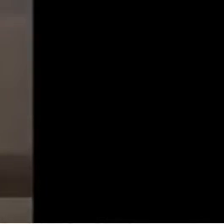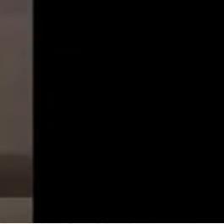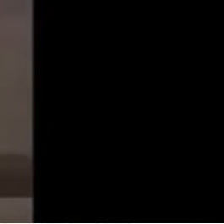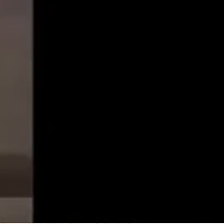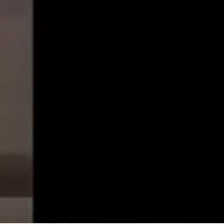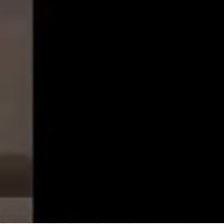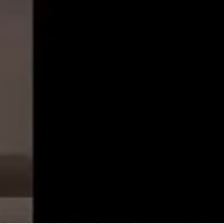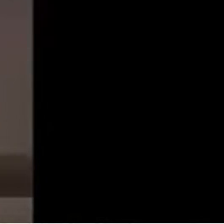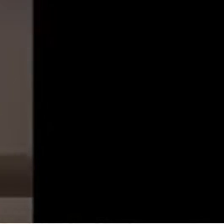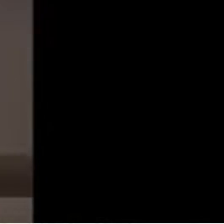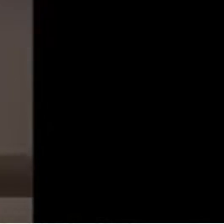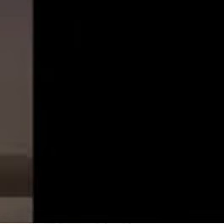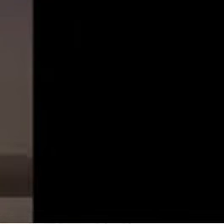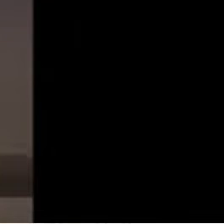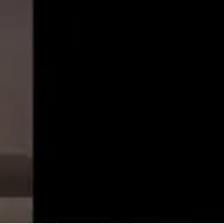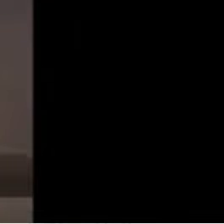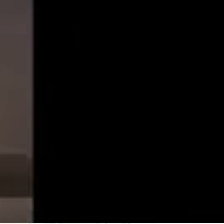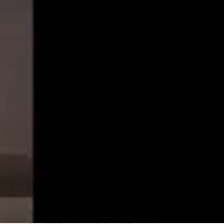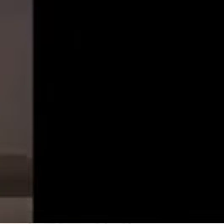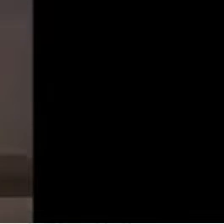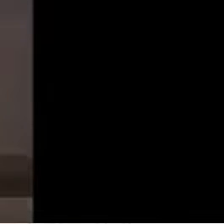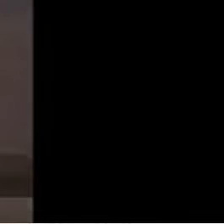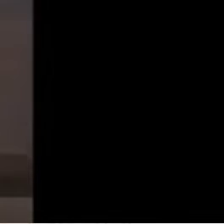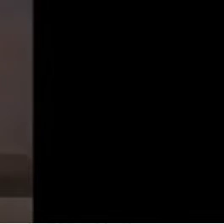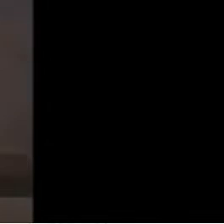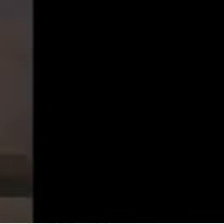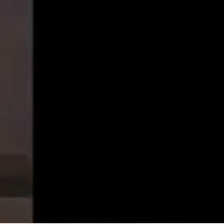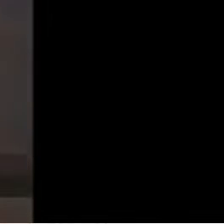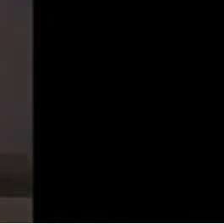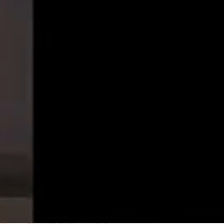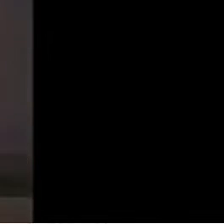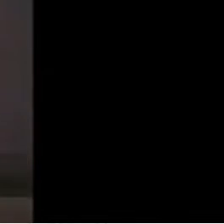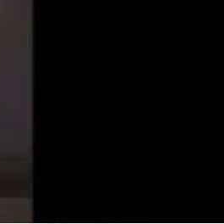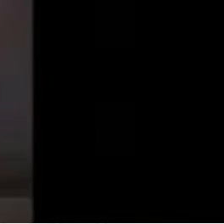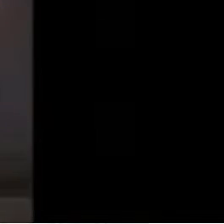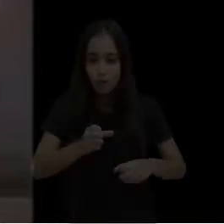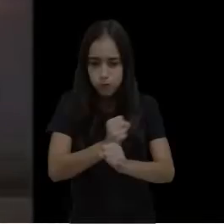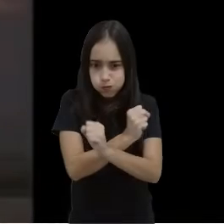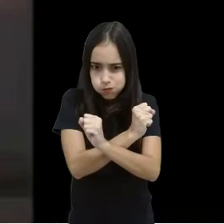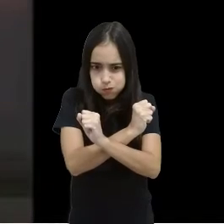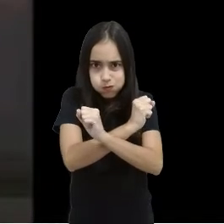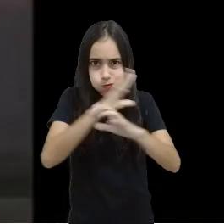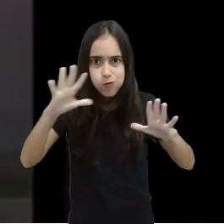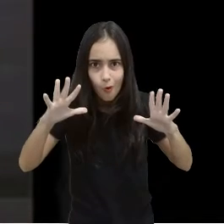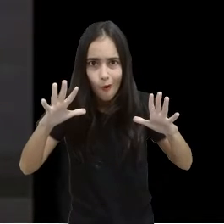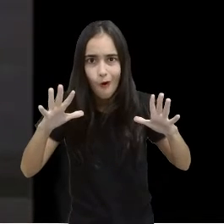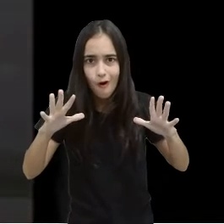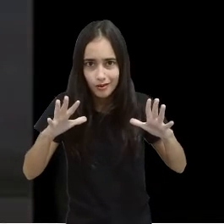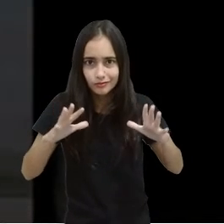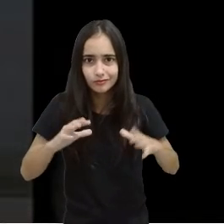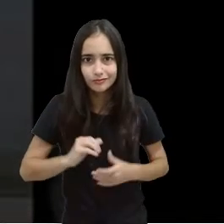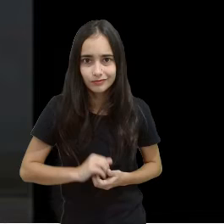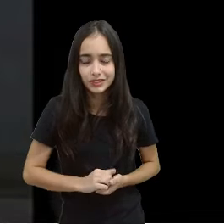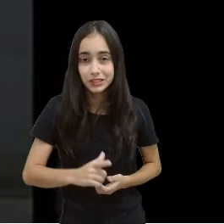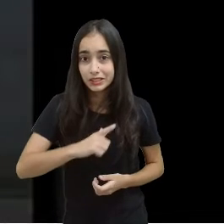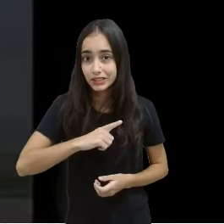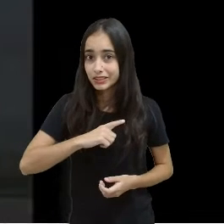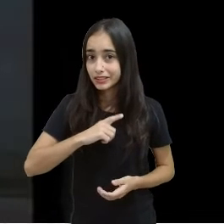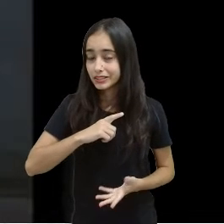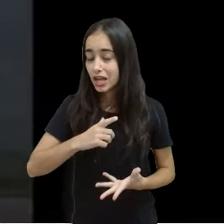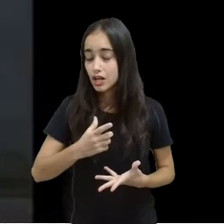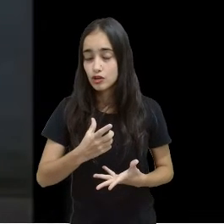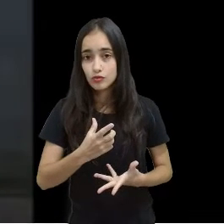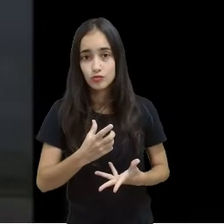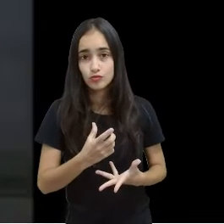Então, vejam, esse é o efeito de uma explosão. Ela tem um impacto ali